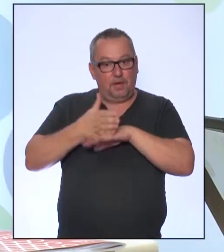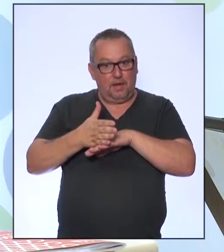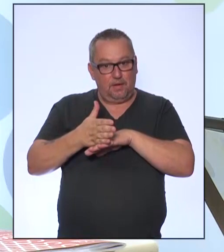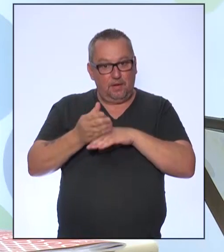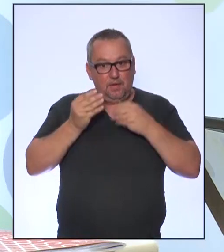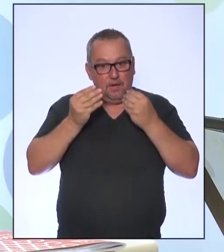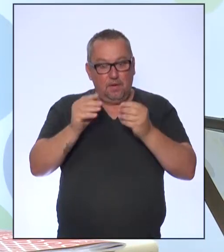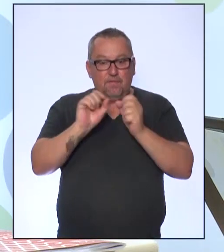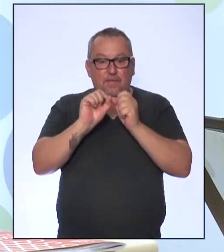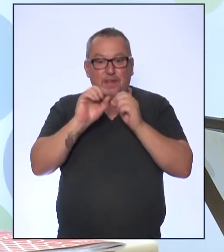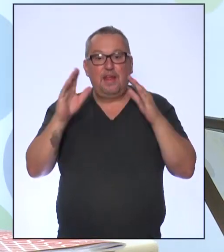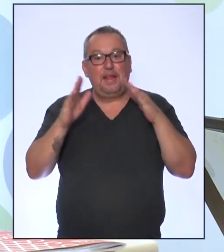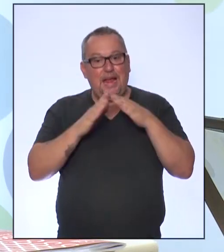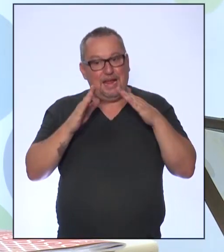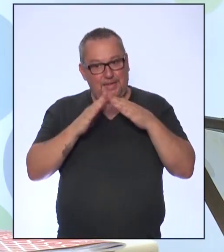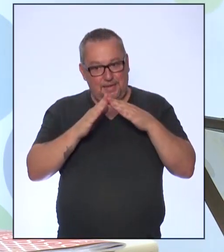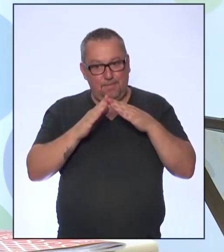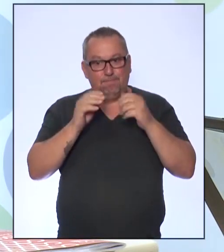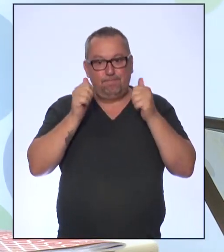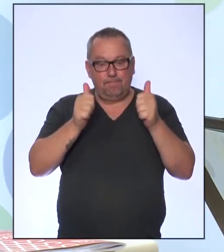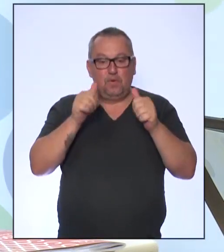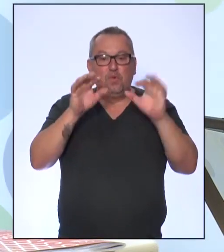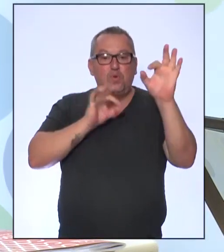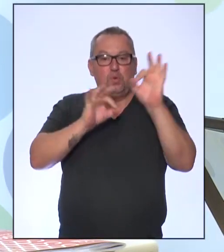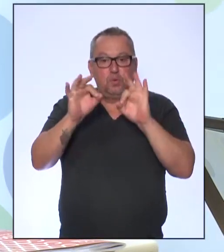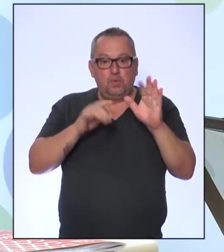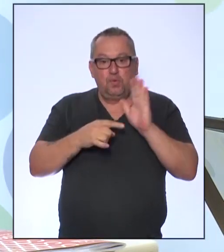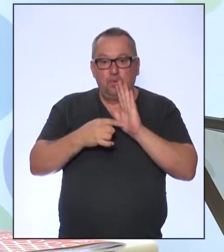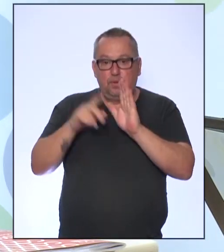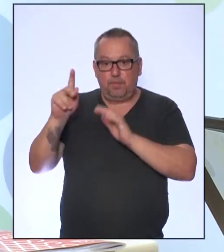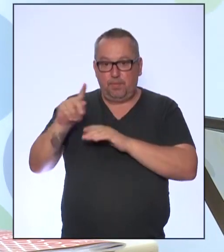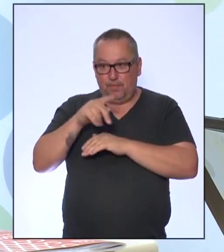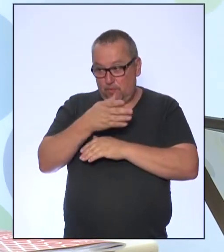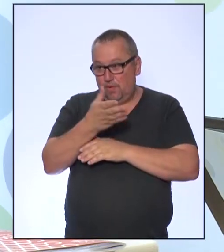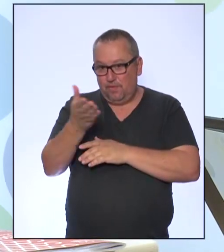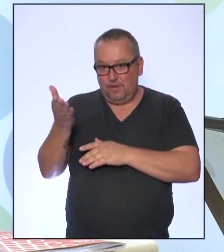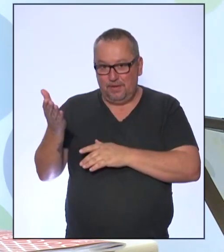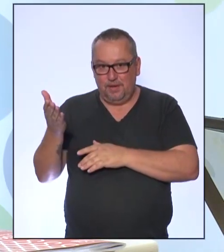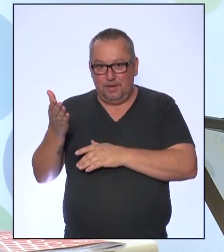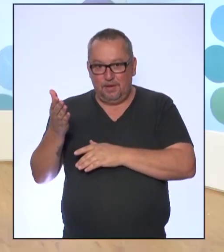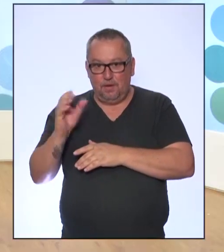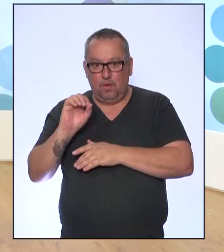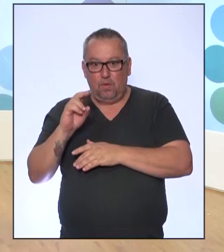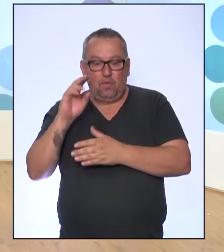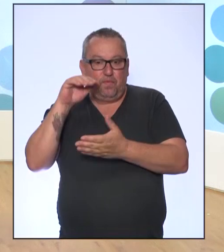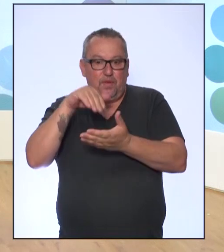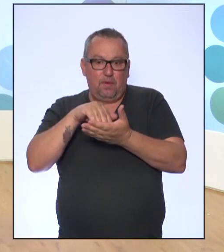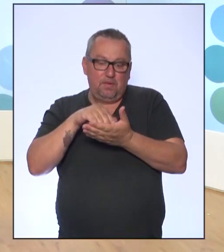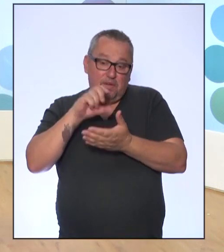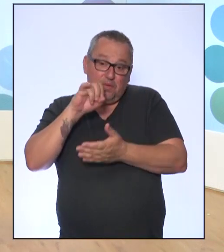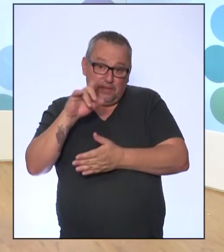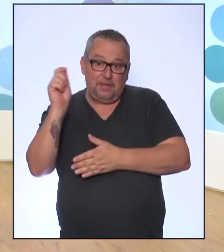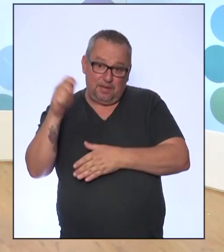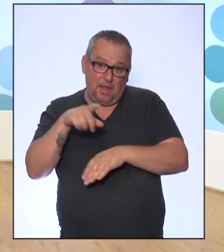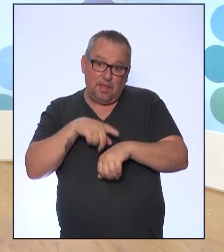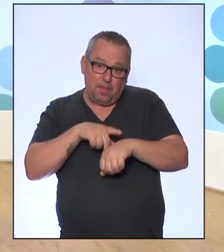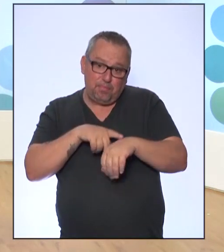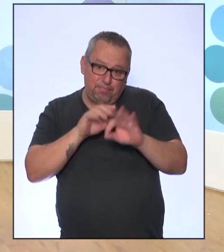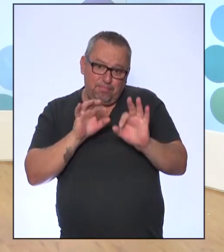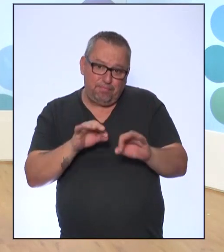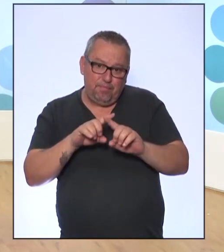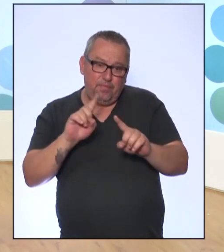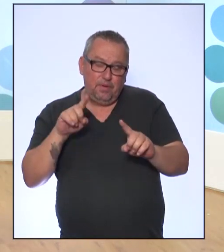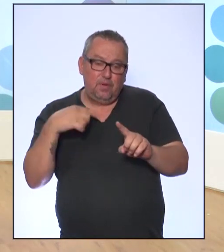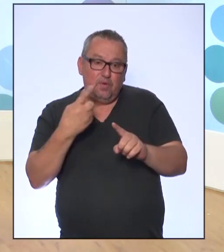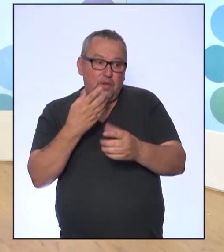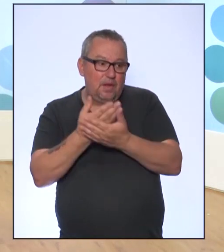uma tarefinha de casa. Aí vocês vão mostrar para o professor de vocês. Ou no finalzinho, se der tempo, né? Se der tempo, porque nossa aula